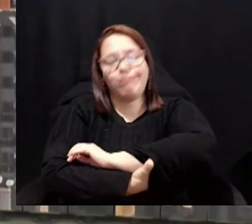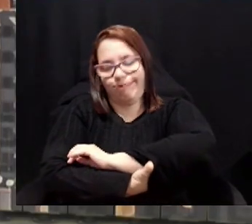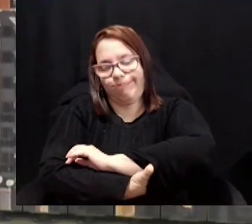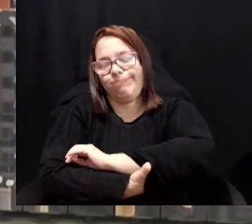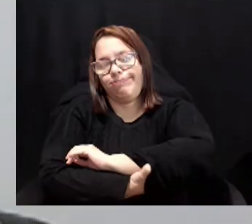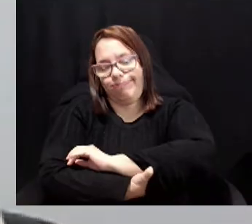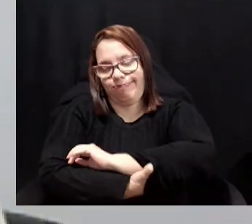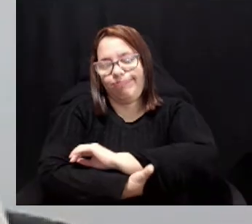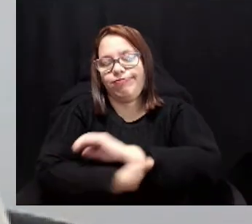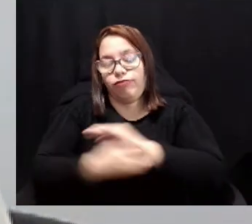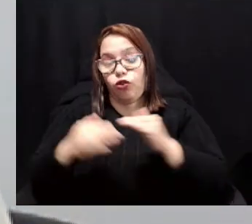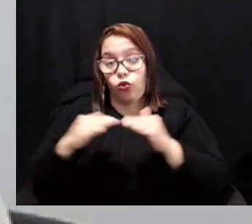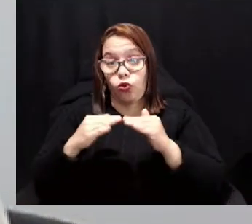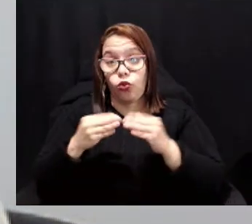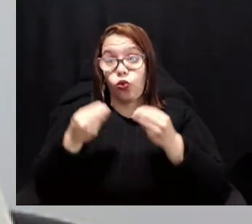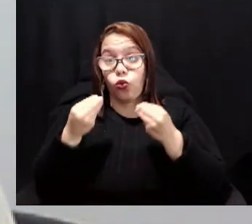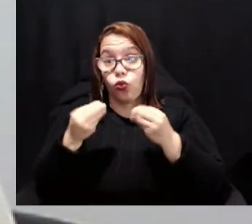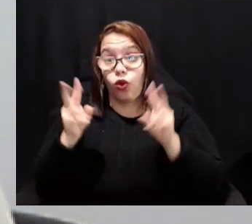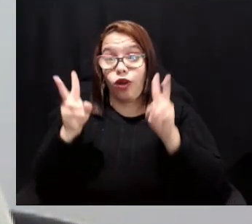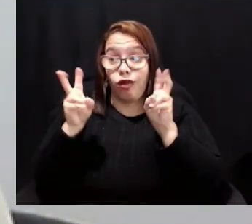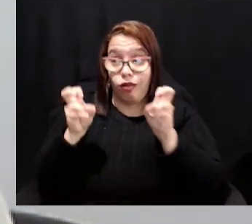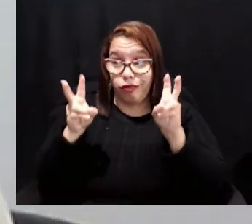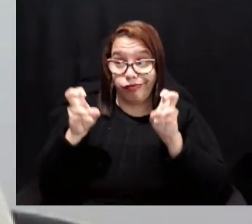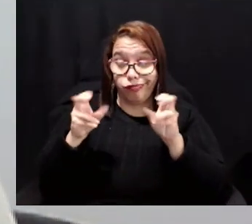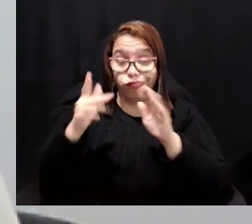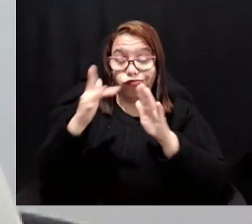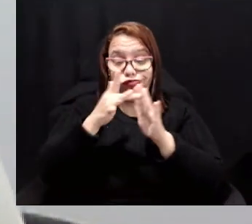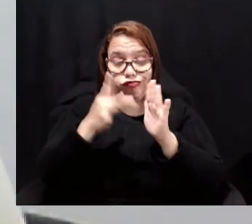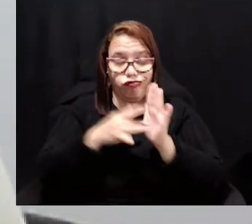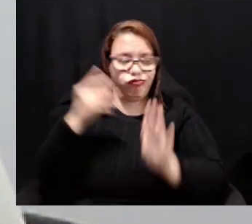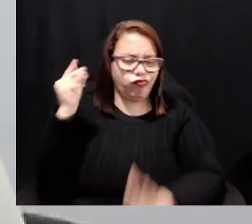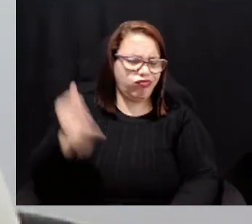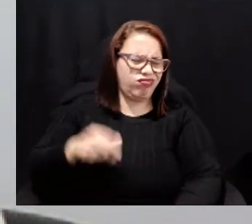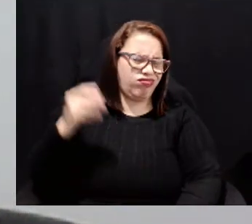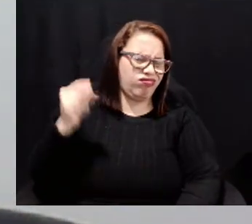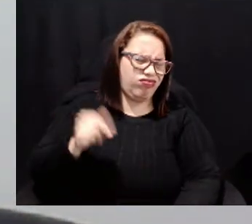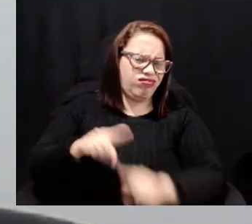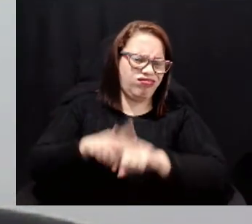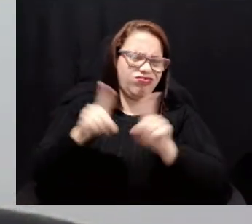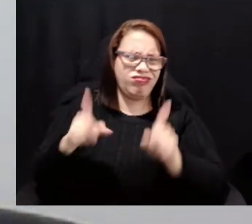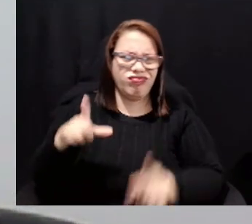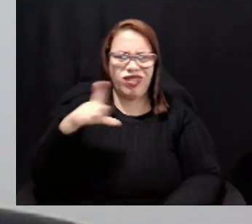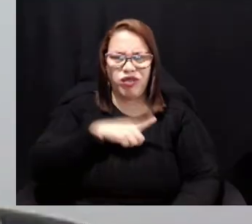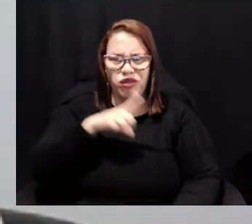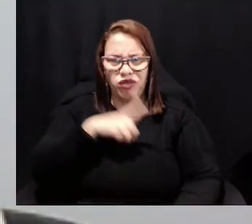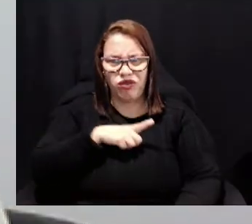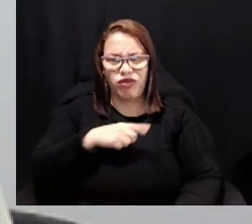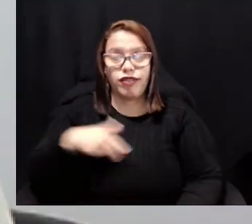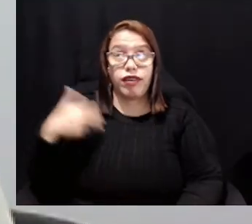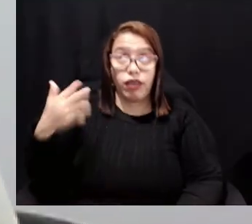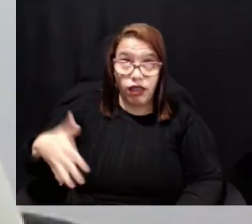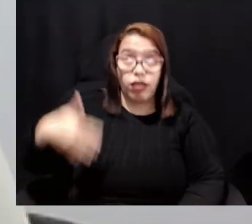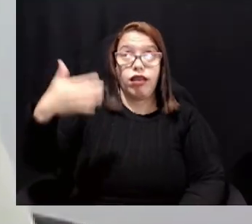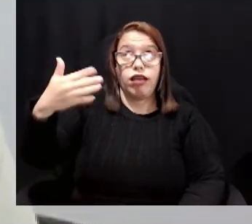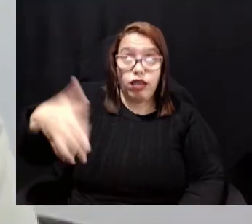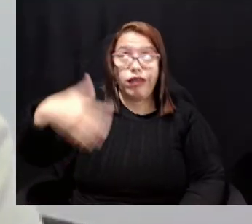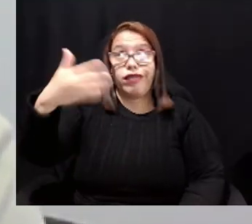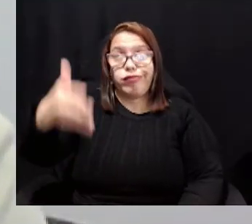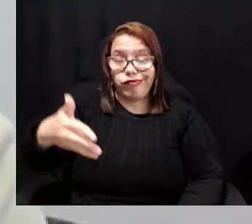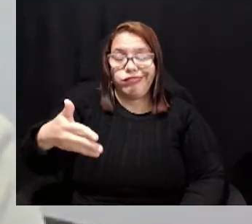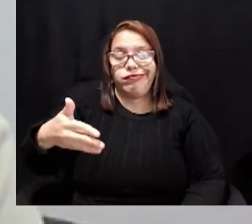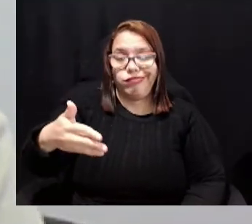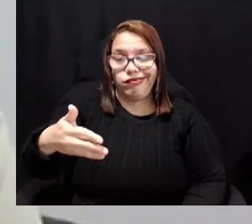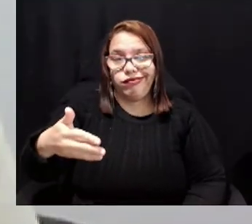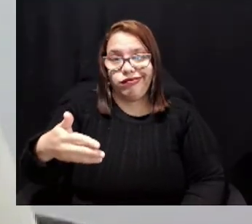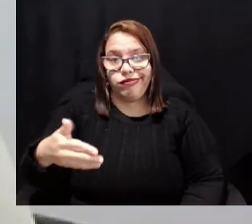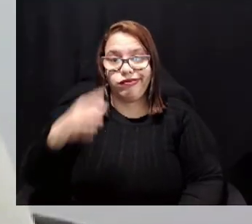Com certeza. Como você falou, é um assunto que ele está em pauta há bastante tempo, mas nós ainda temos muito chão pela frente,